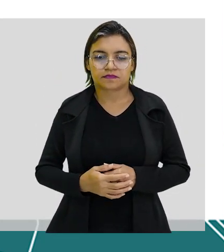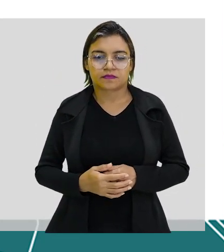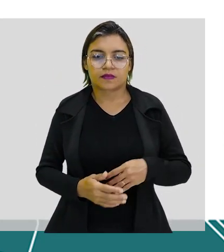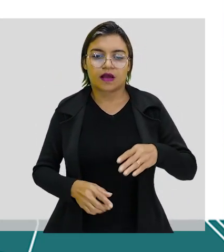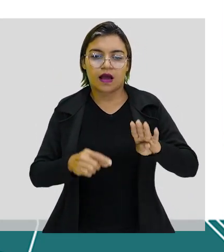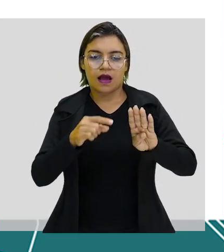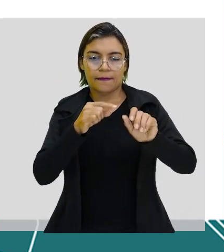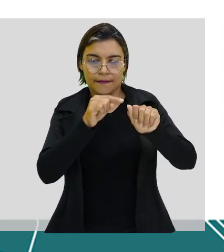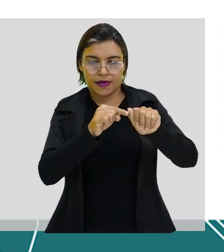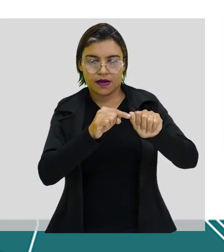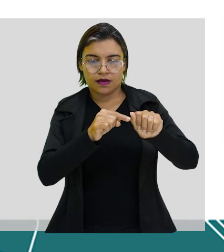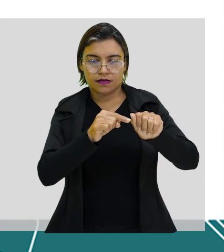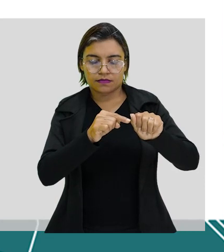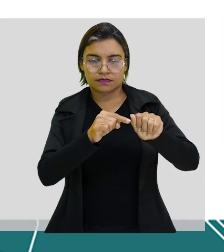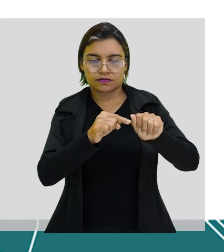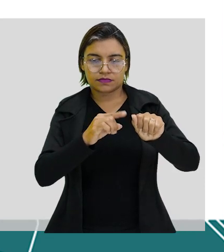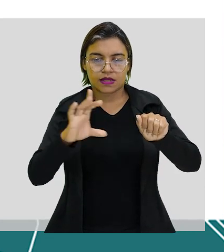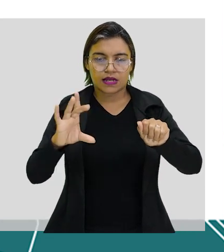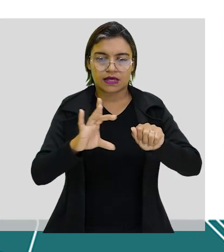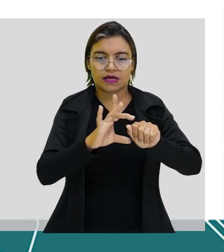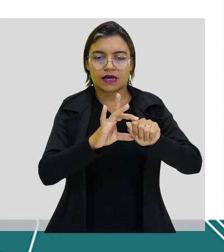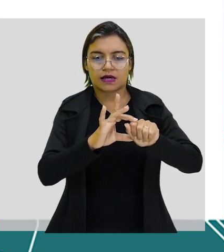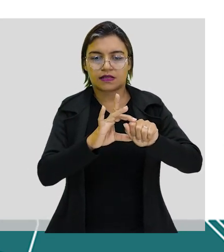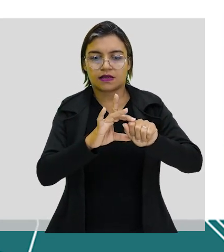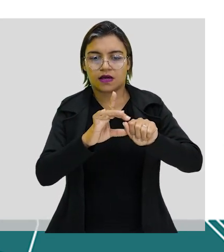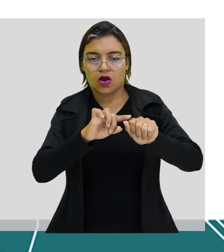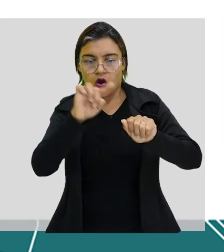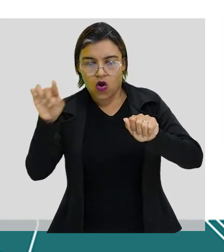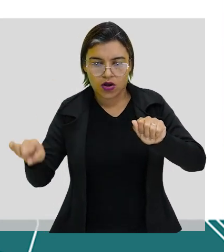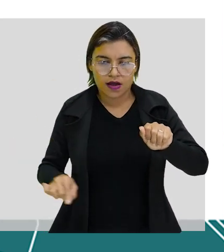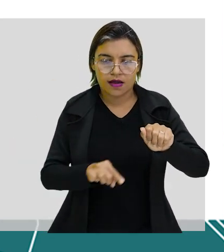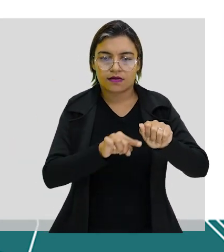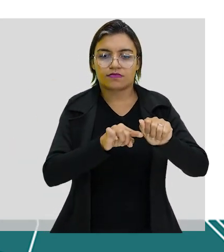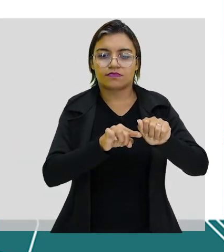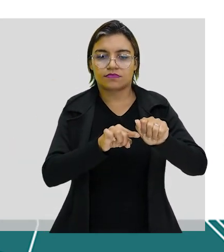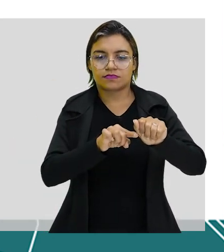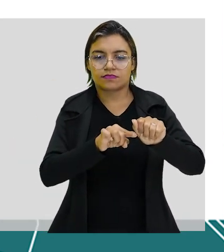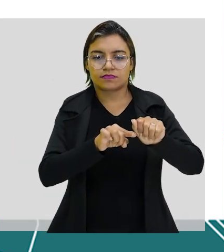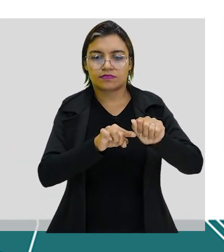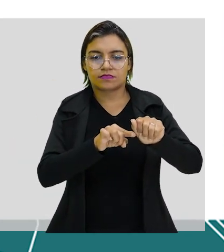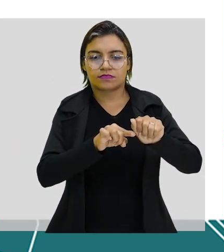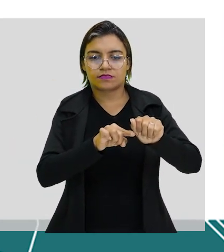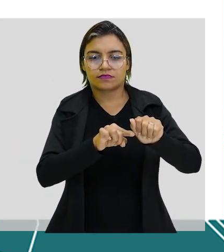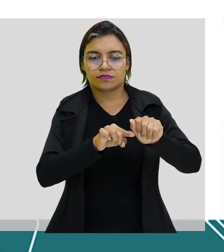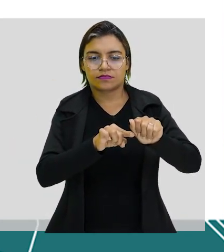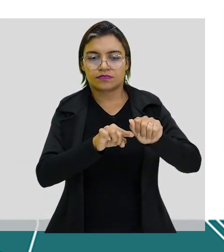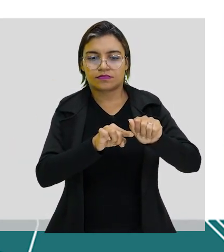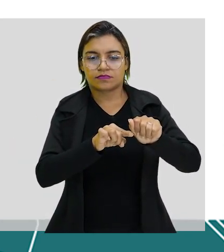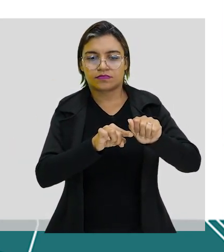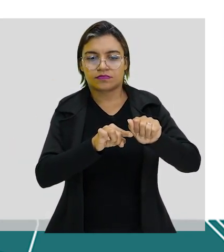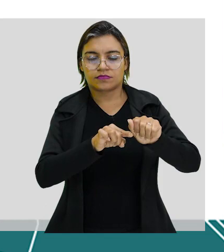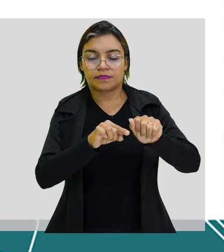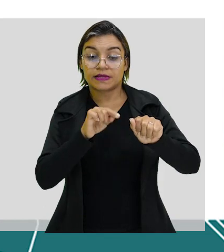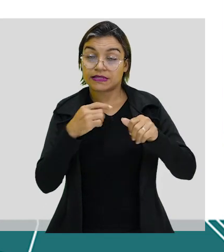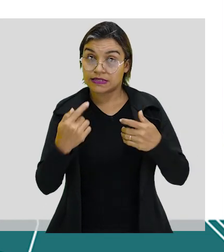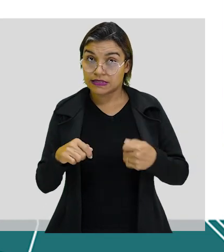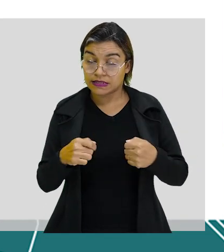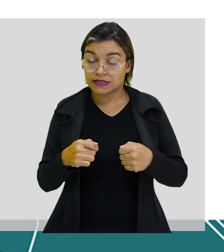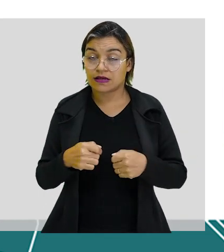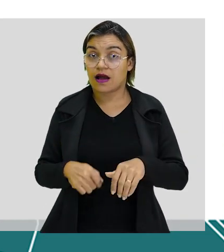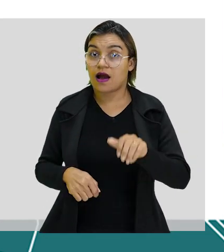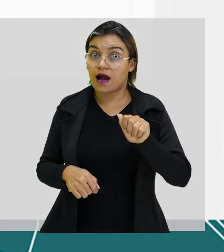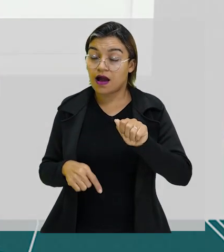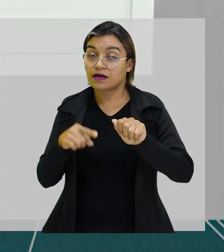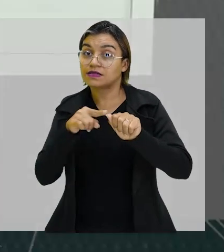temos ligada para A e horário. Então já não satisfaz. Tem que ser ligada em A e sentido anti-horário. Tá